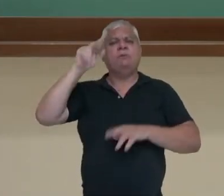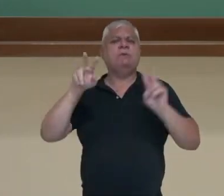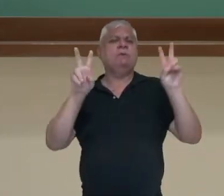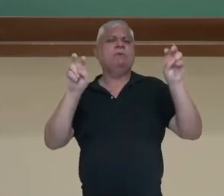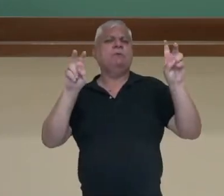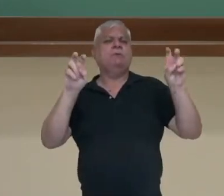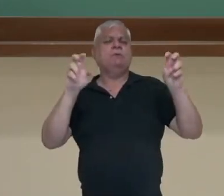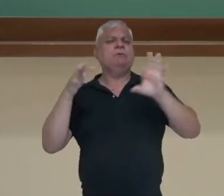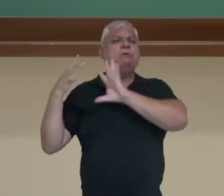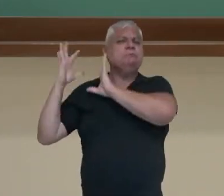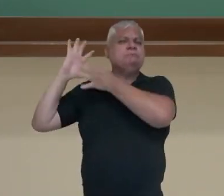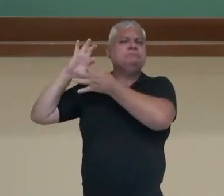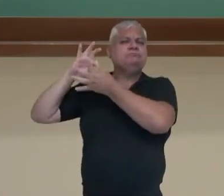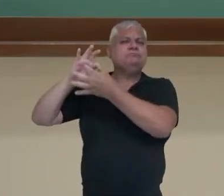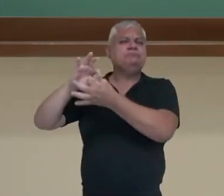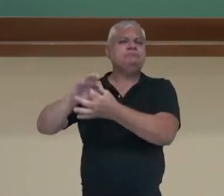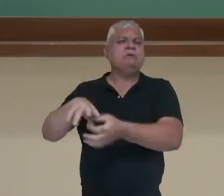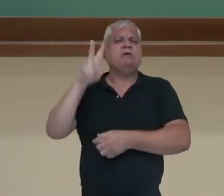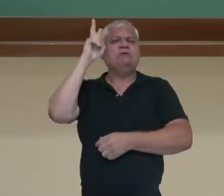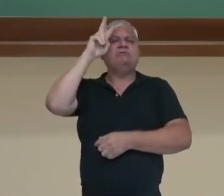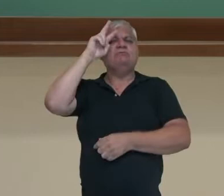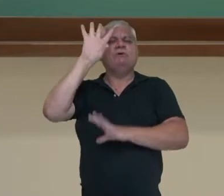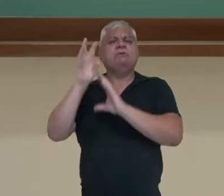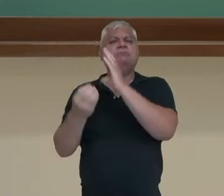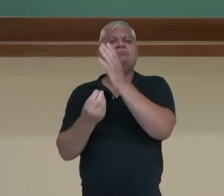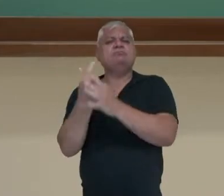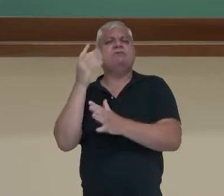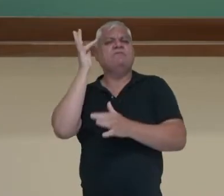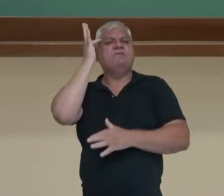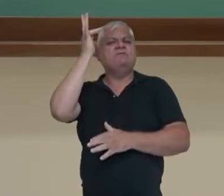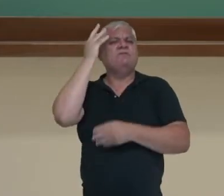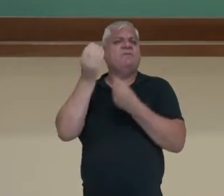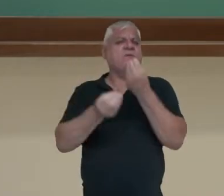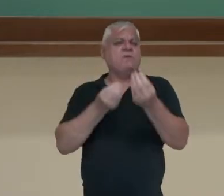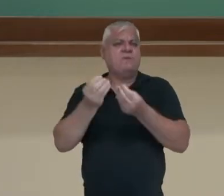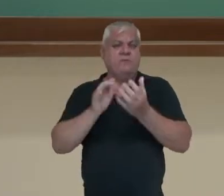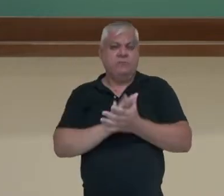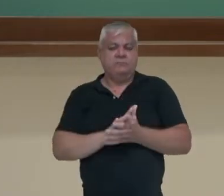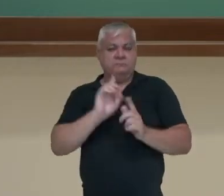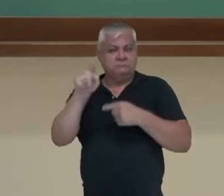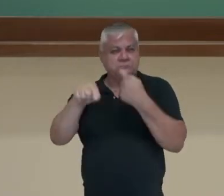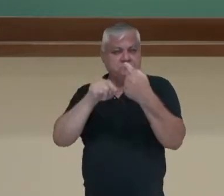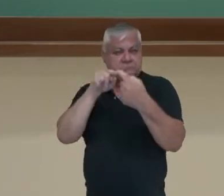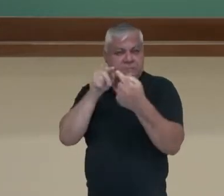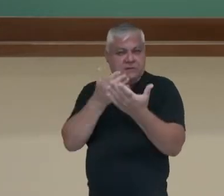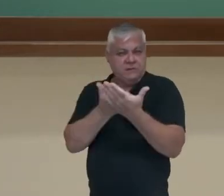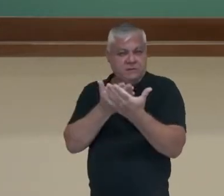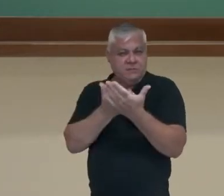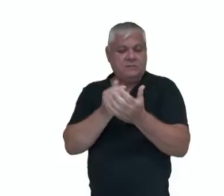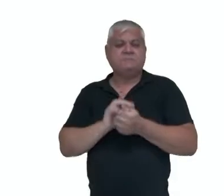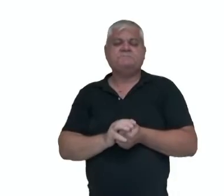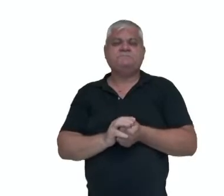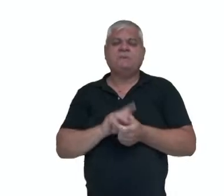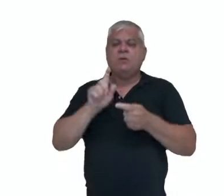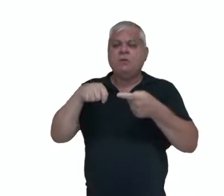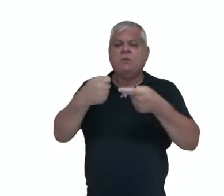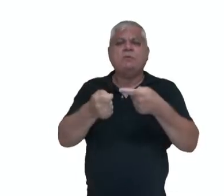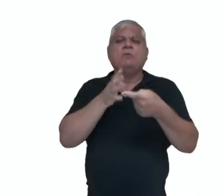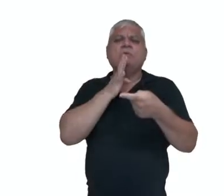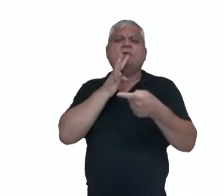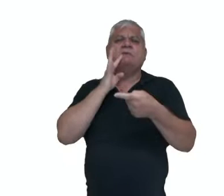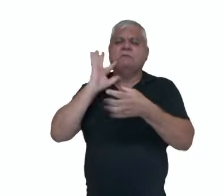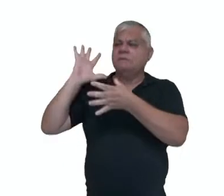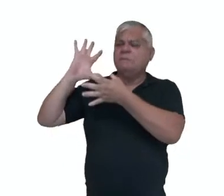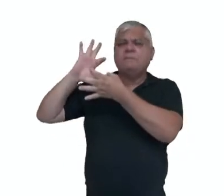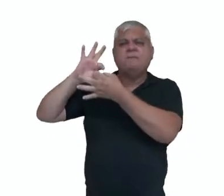contexto histórico para o nascimento da filosofia. Quais são os nossos objetivos? Conhecer o contexto e as